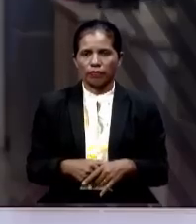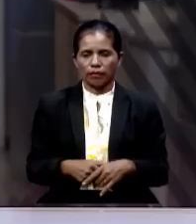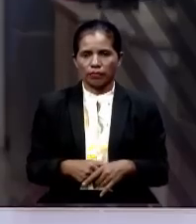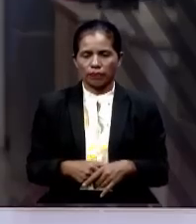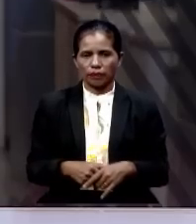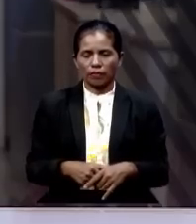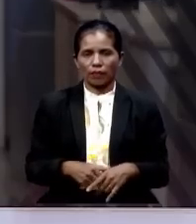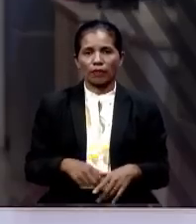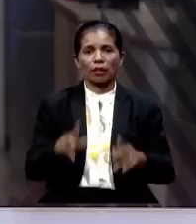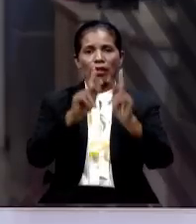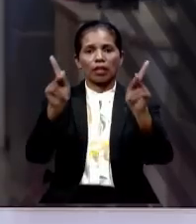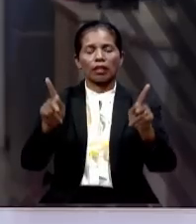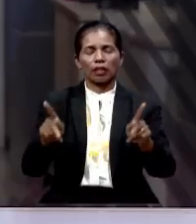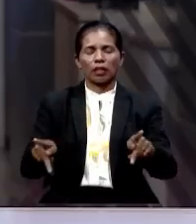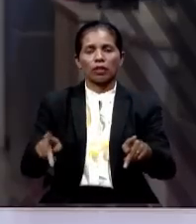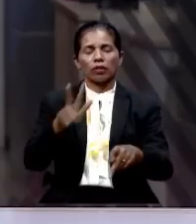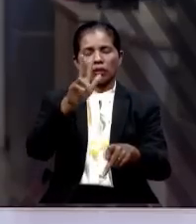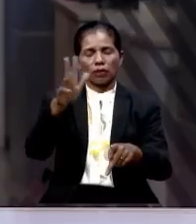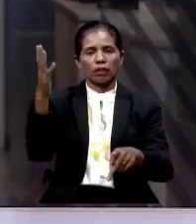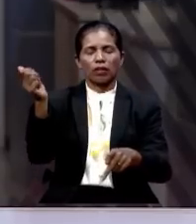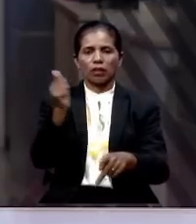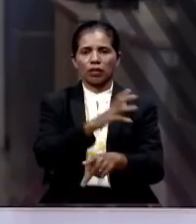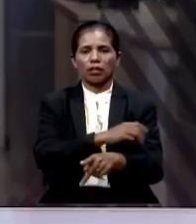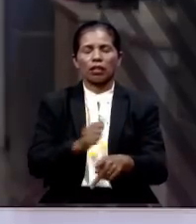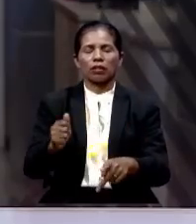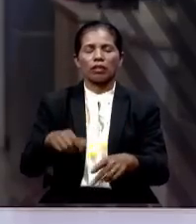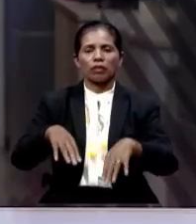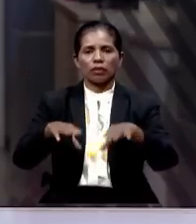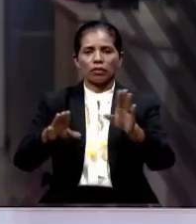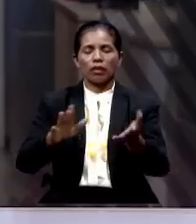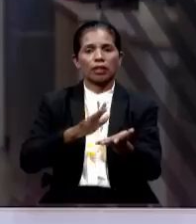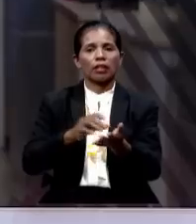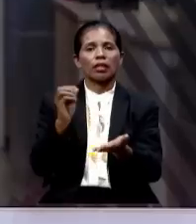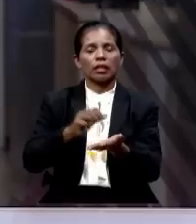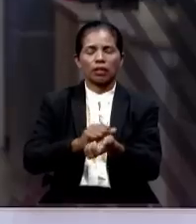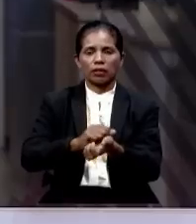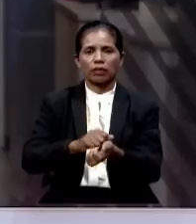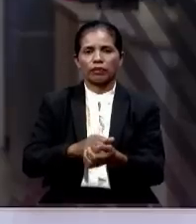Los destinies de tolo y audian fan de trezenti falso.